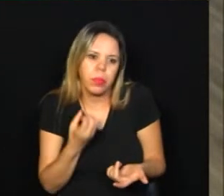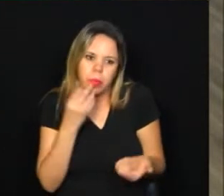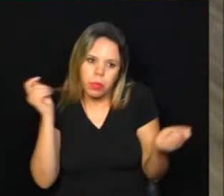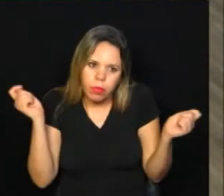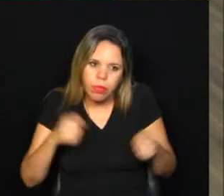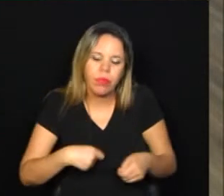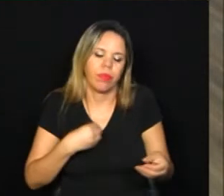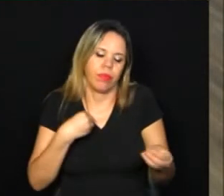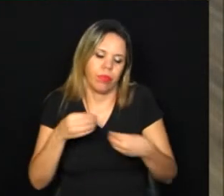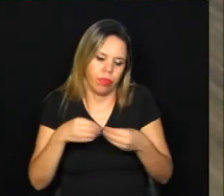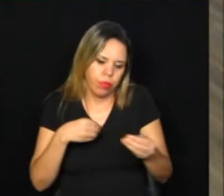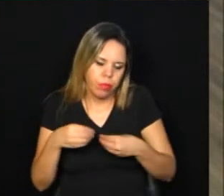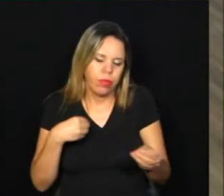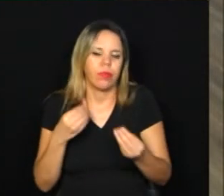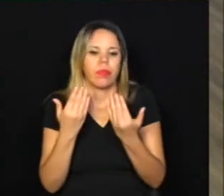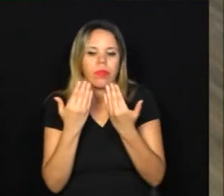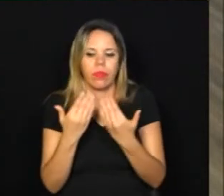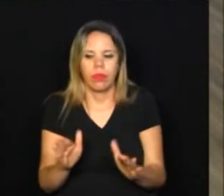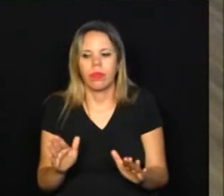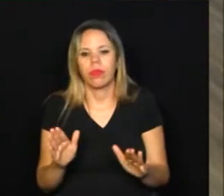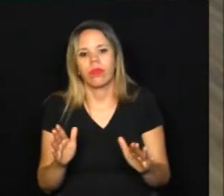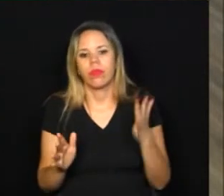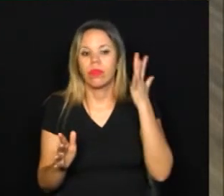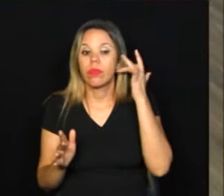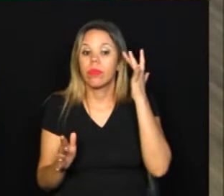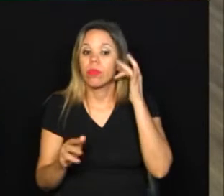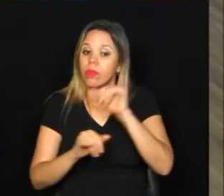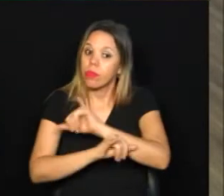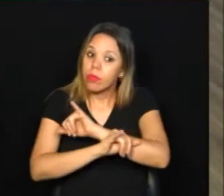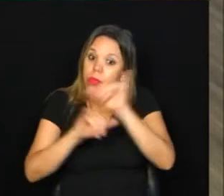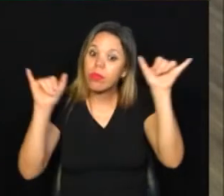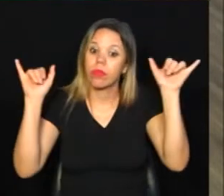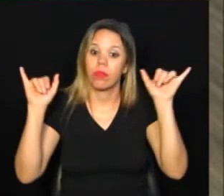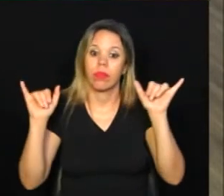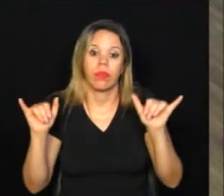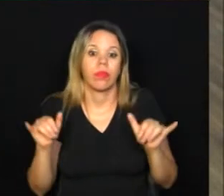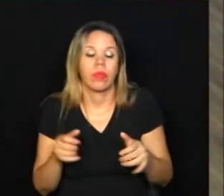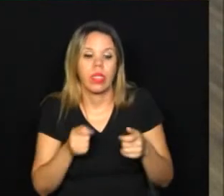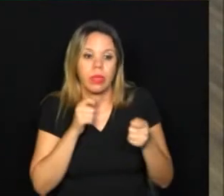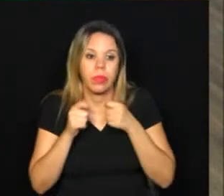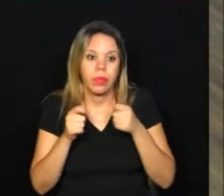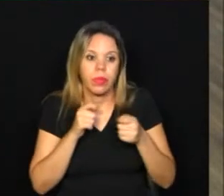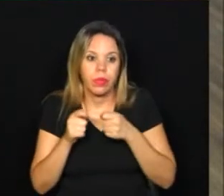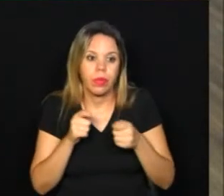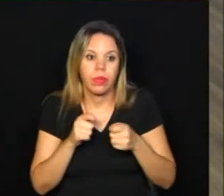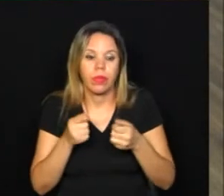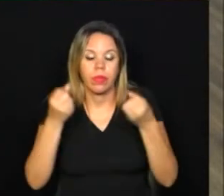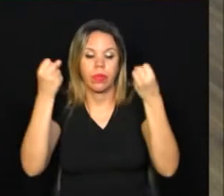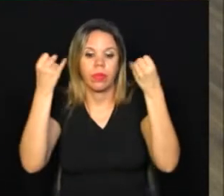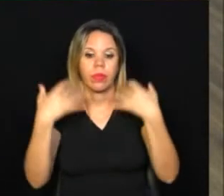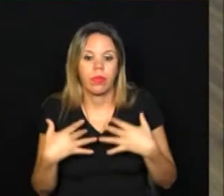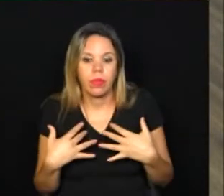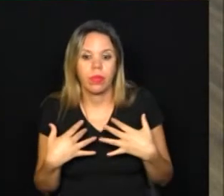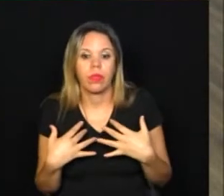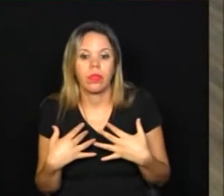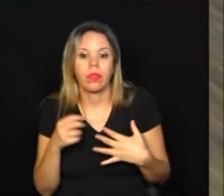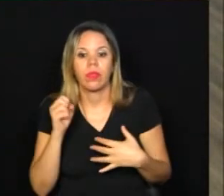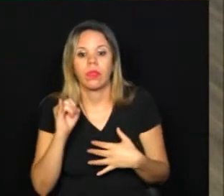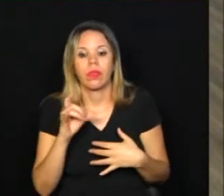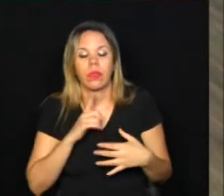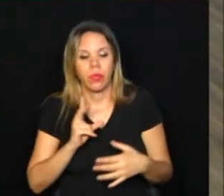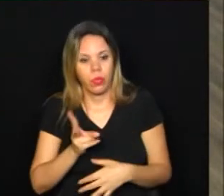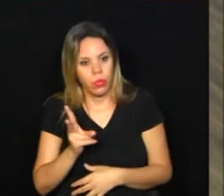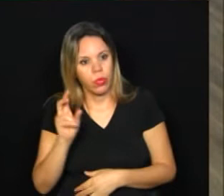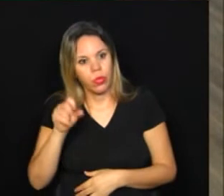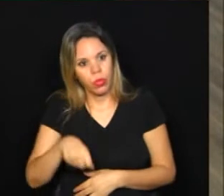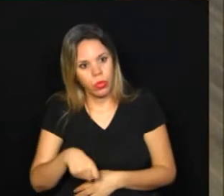possível flexibilização. Então, amanhã vai ter a coletiva em que vai ser explicado e se vai